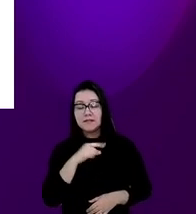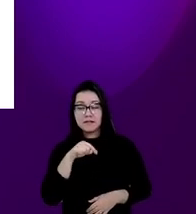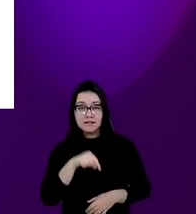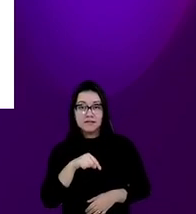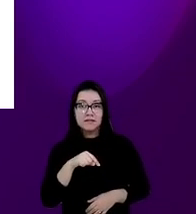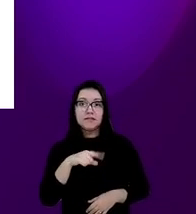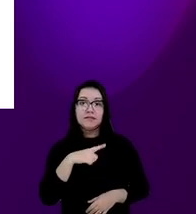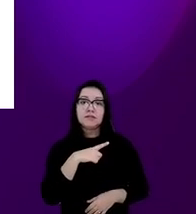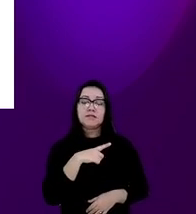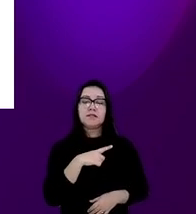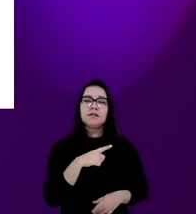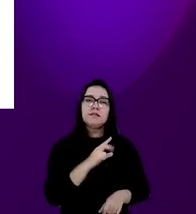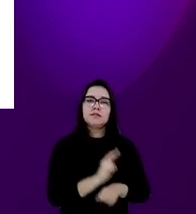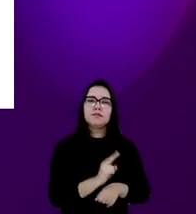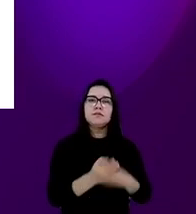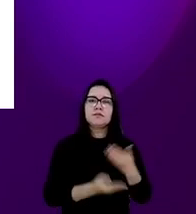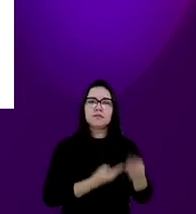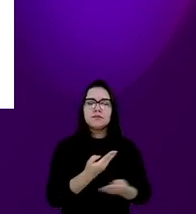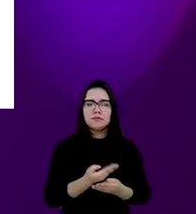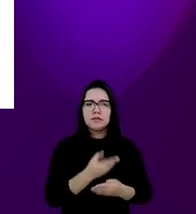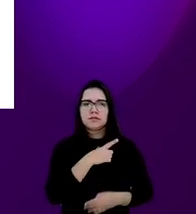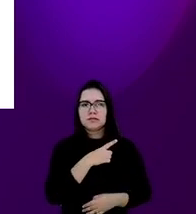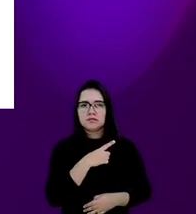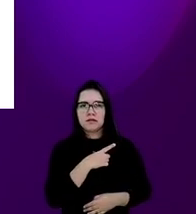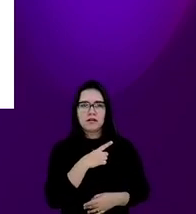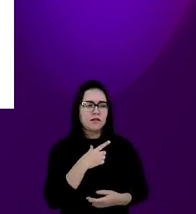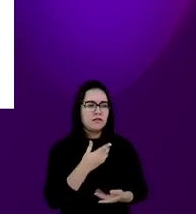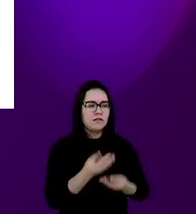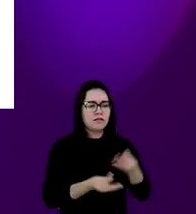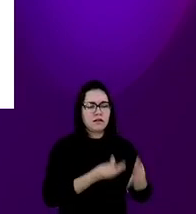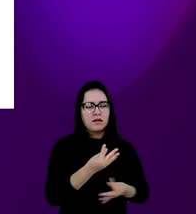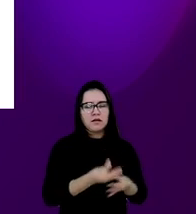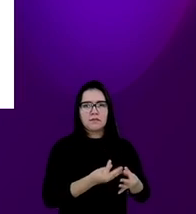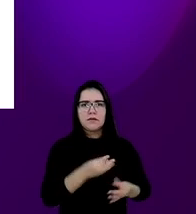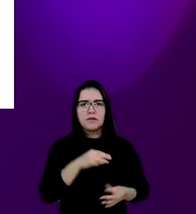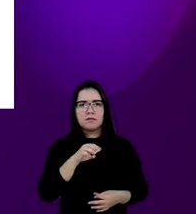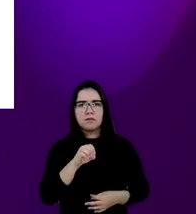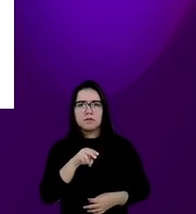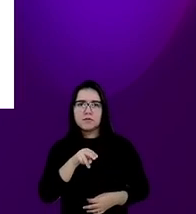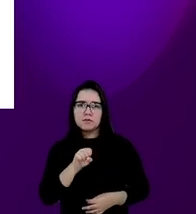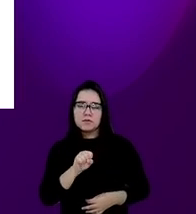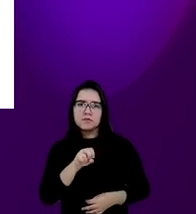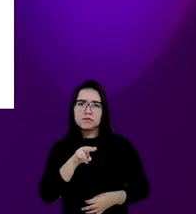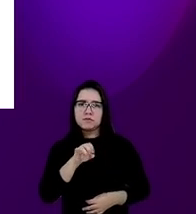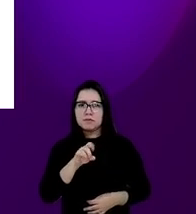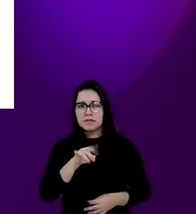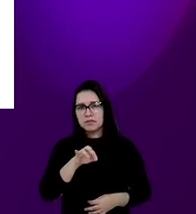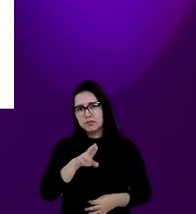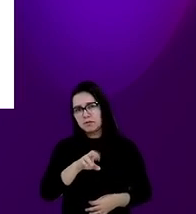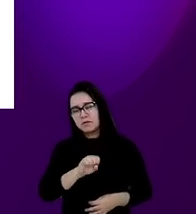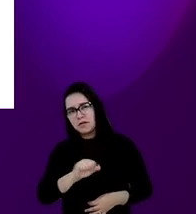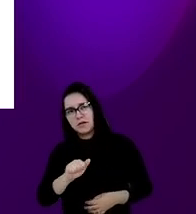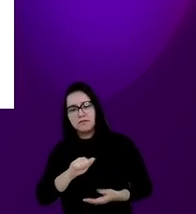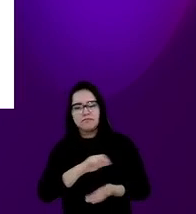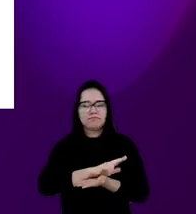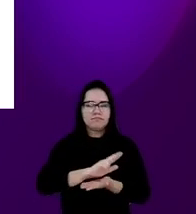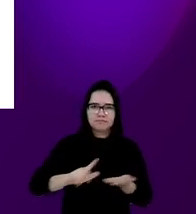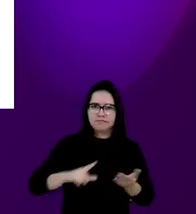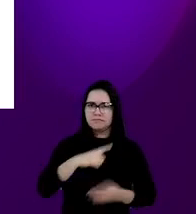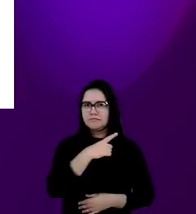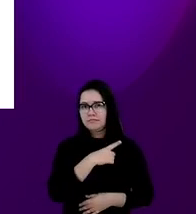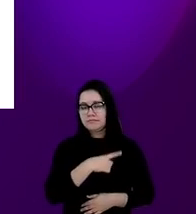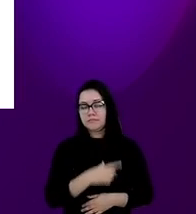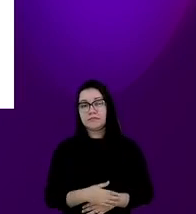seleção do paciente, terapia ponte, terapia imunossupressora, reconhecimento e manuseio dos efeitos adversos. Os serviços